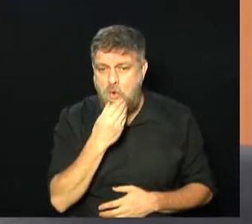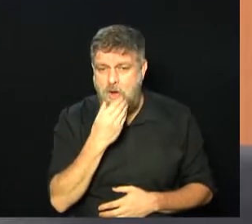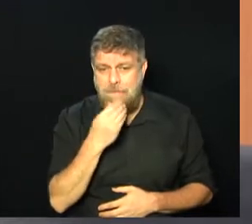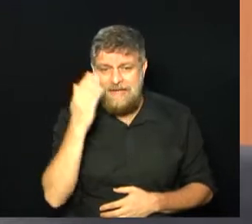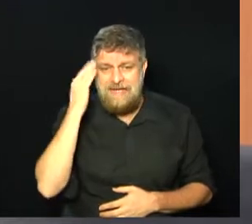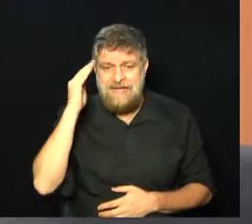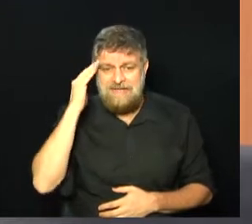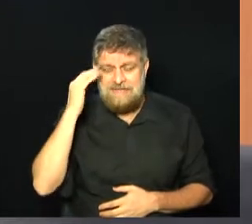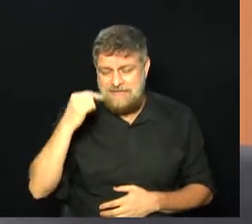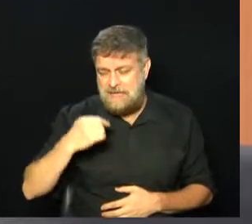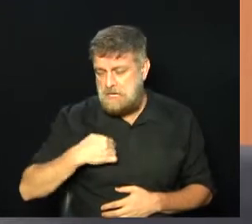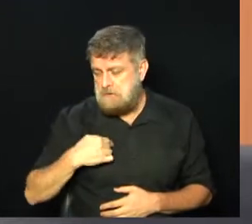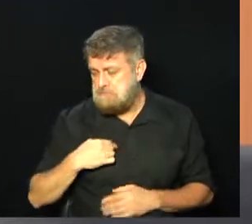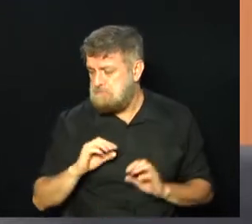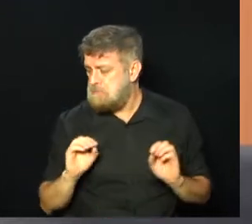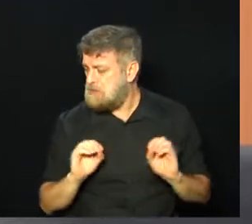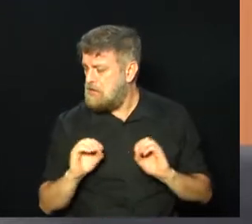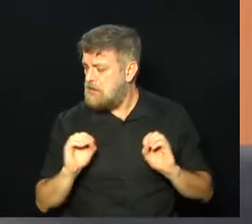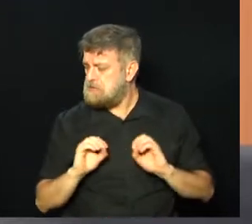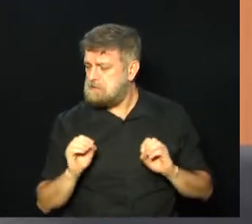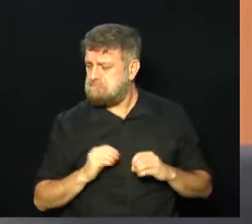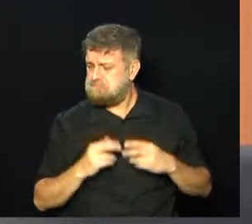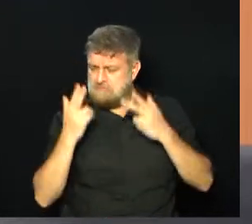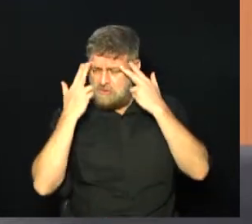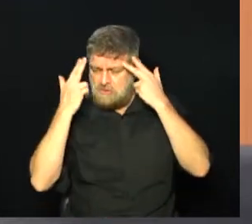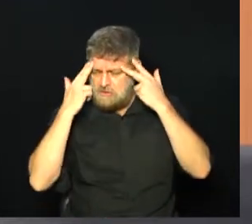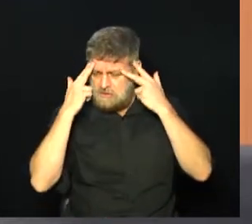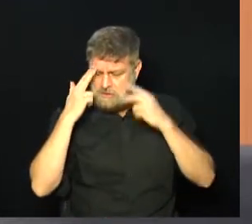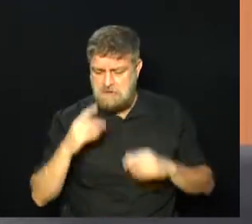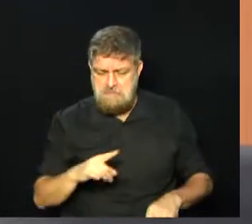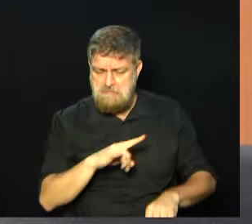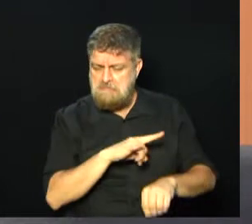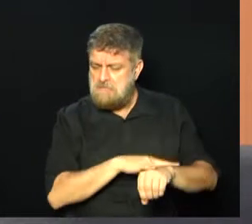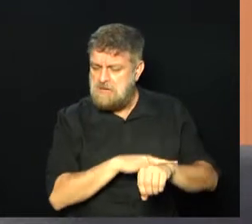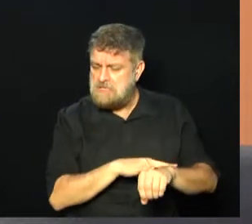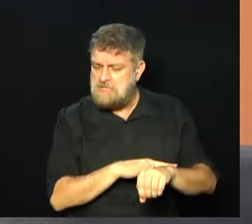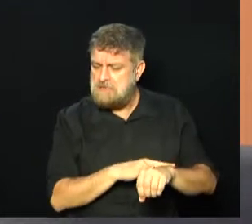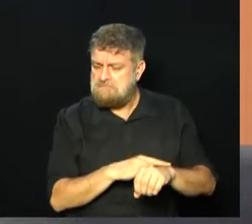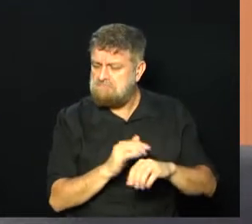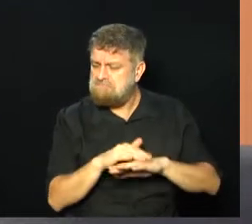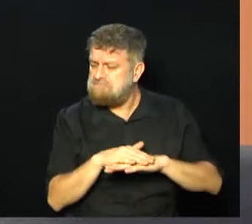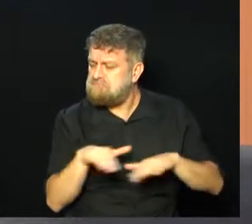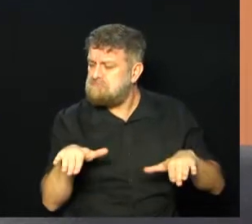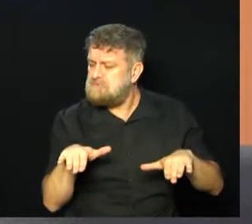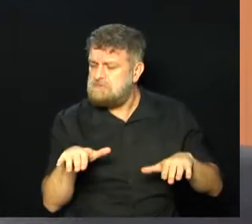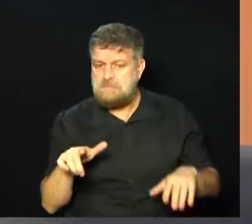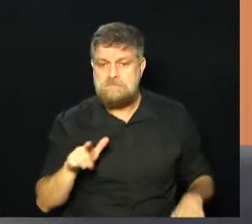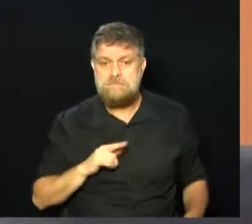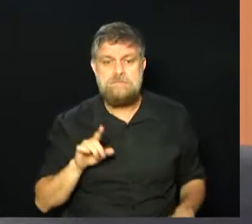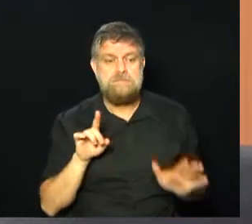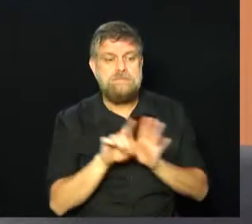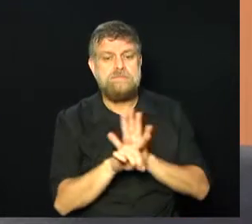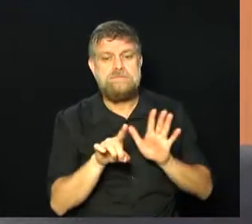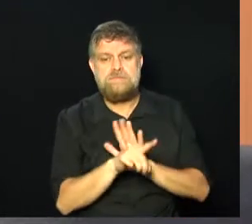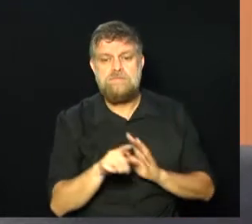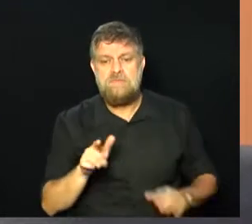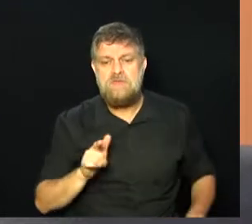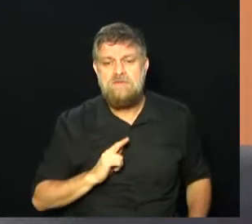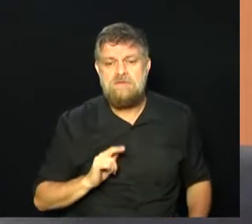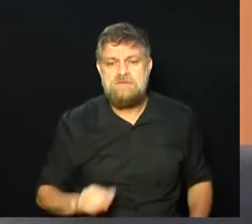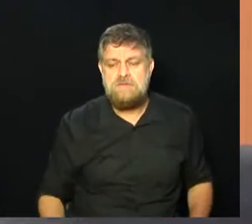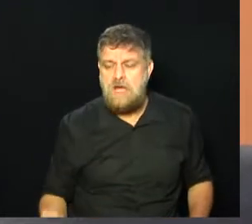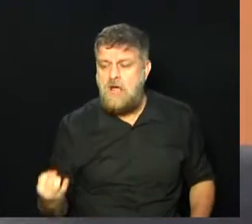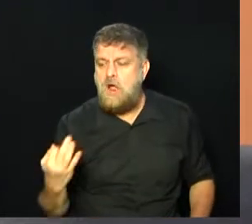até um pouco, eu não estou sentindo nada, eu estou urinando bem, eu estou me sentindo bem. Aí você pergunta, quanto tempo que a pessoa